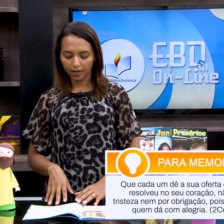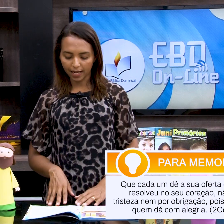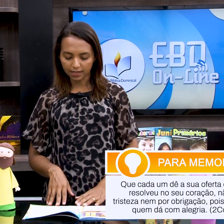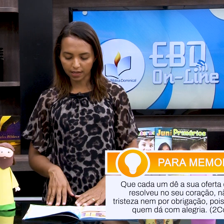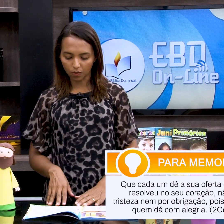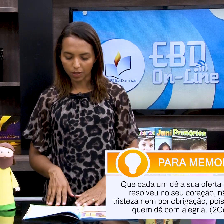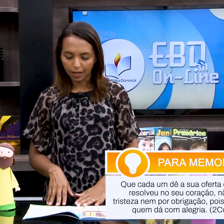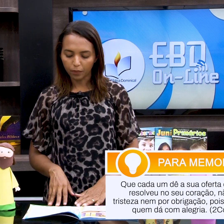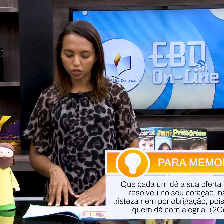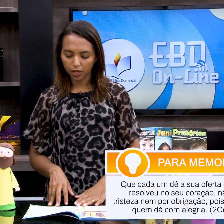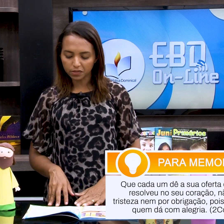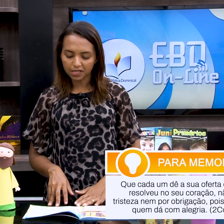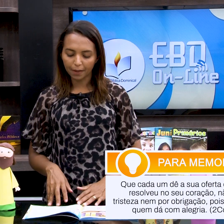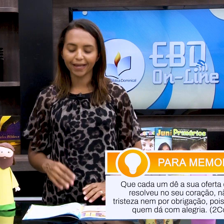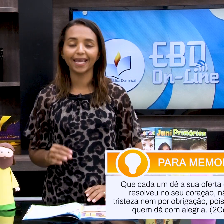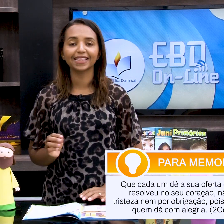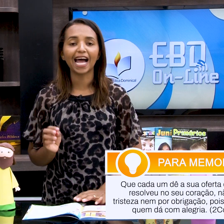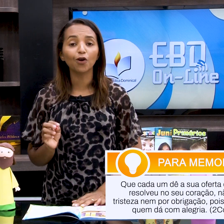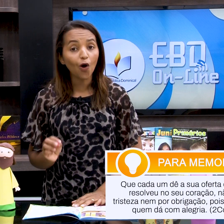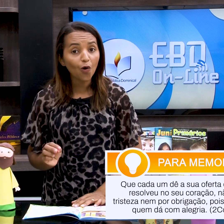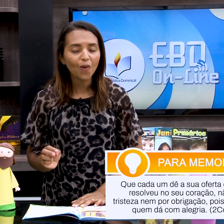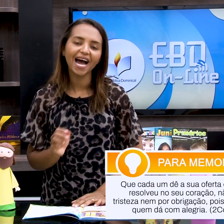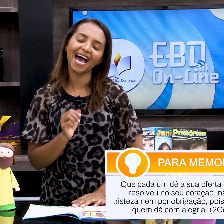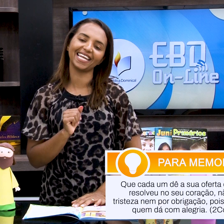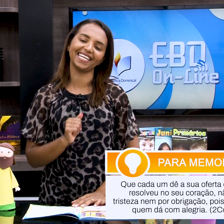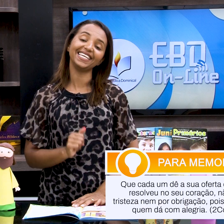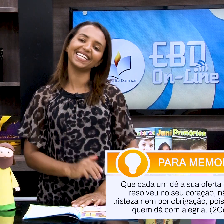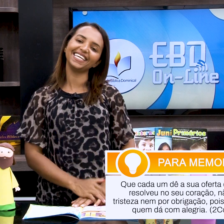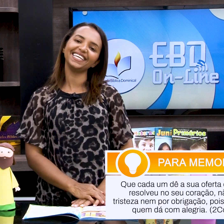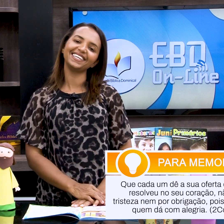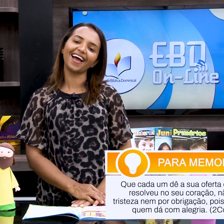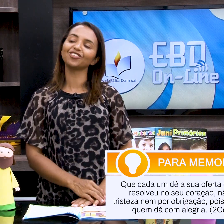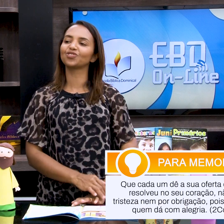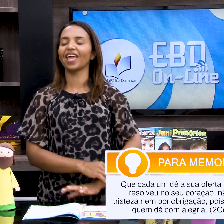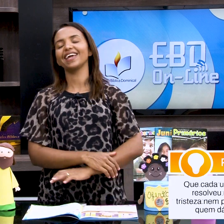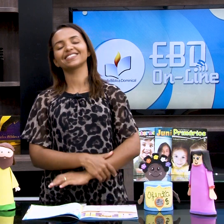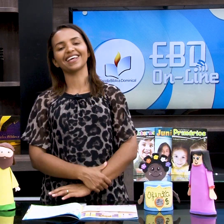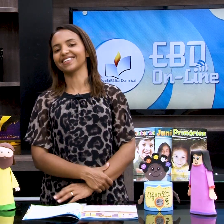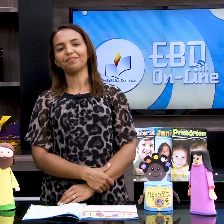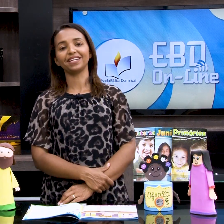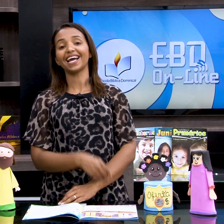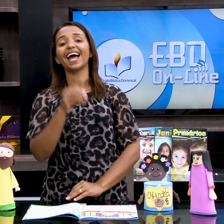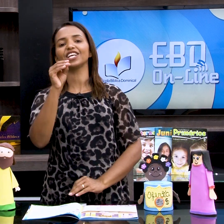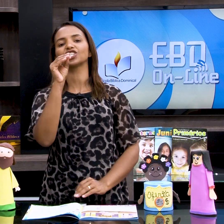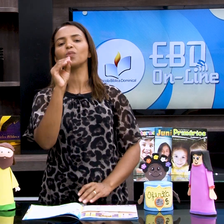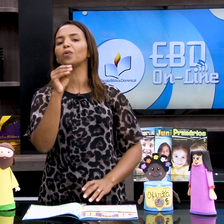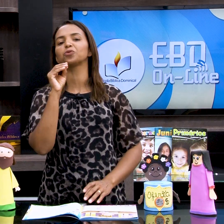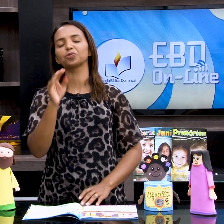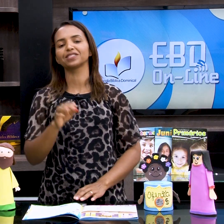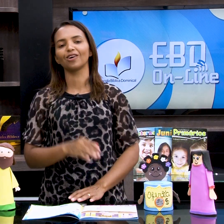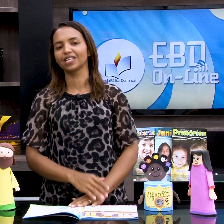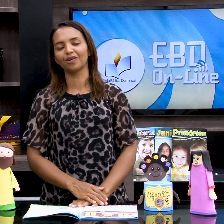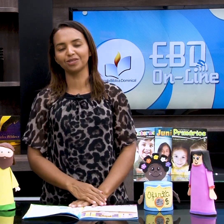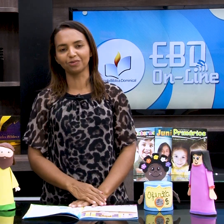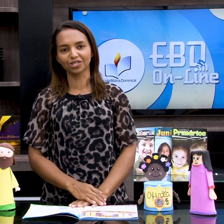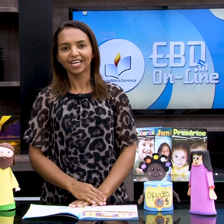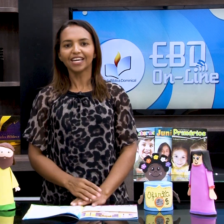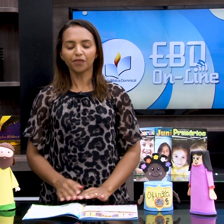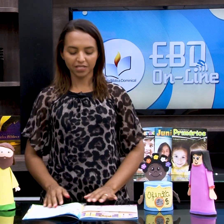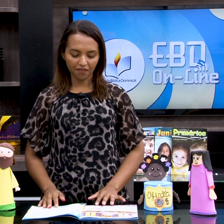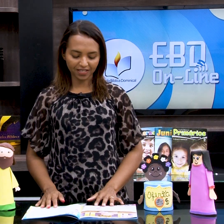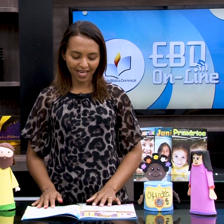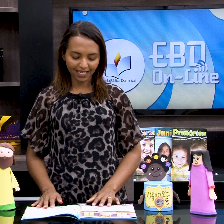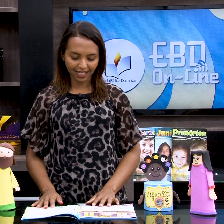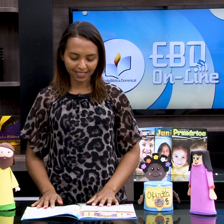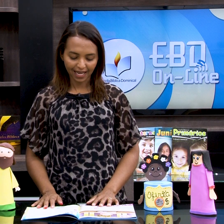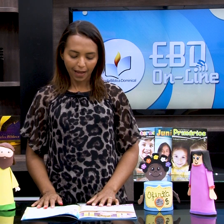nem por obrigação pois Deus ama quem dá com alegrias exatamente aí está o ponto crucial da aula de hoje